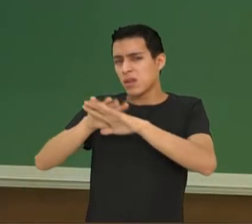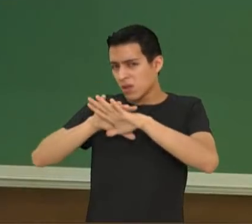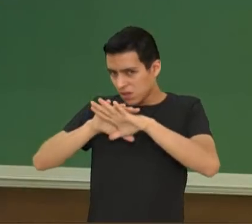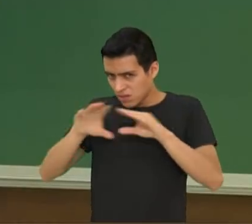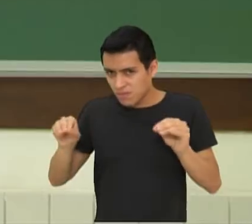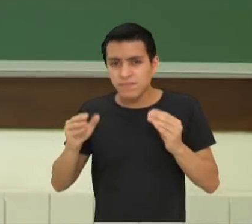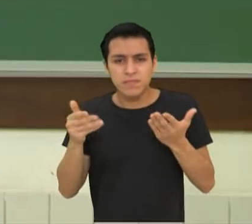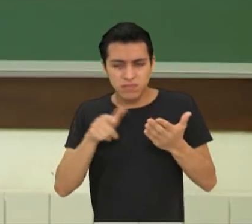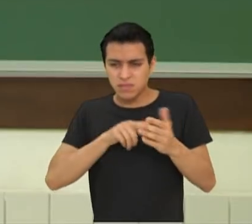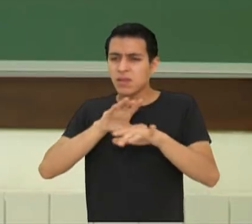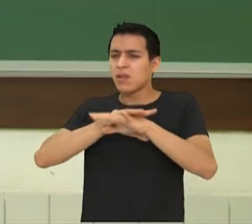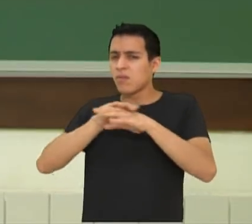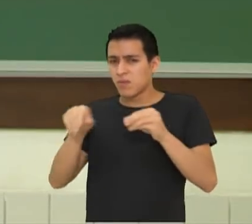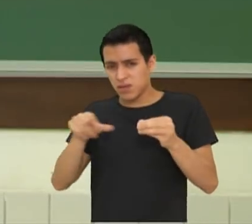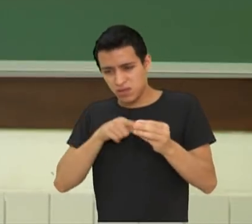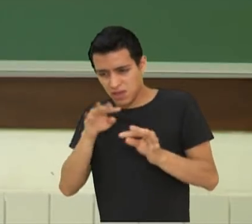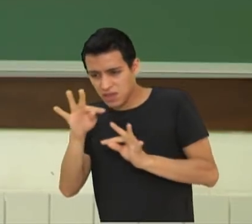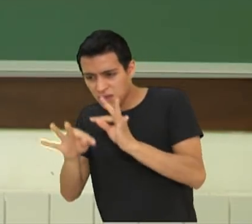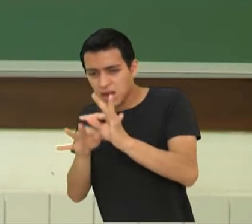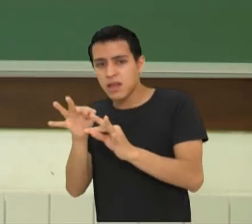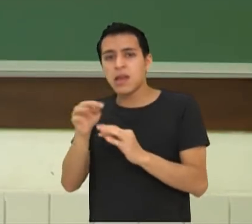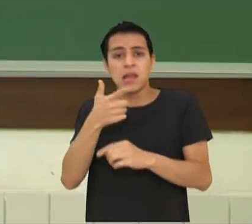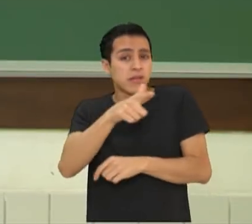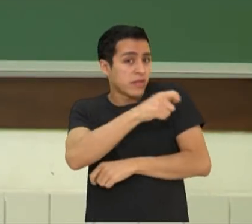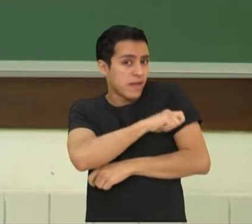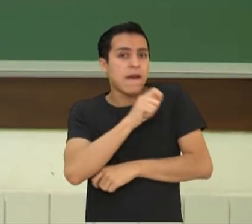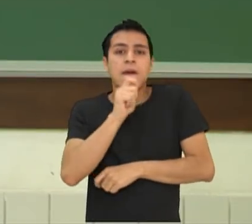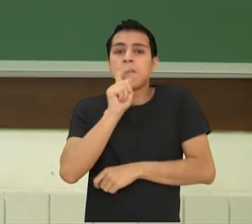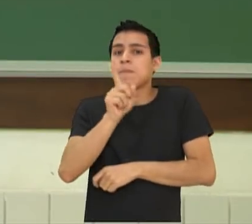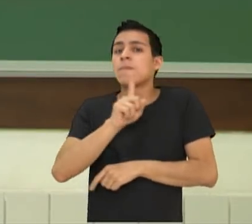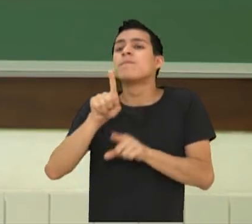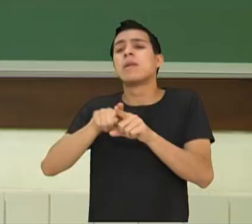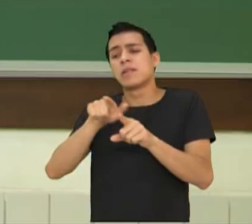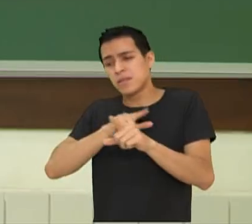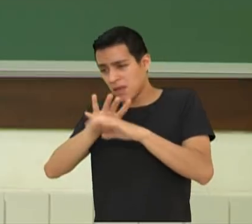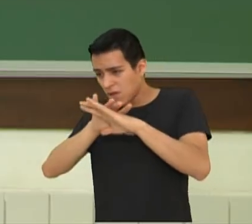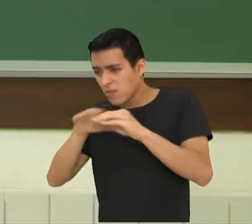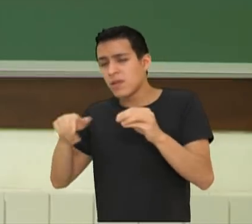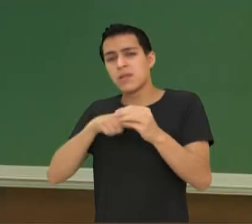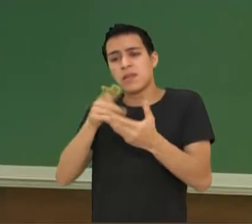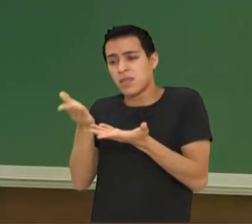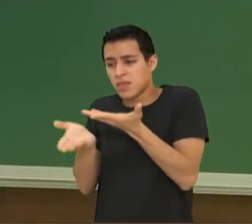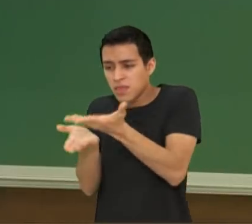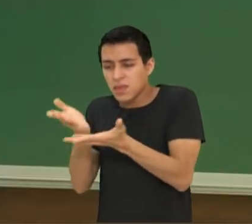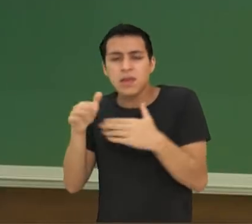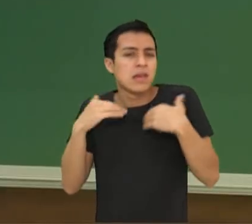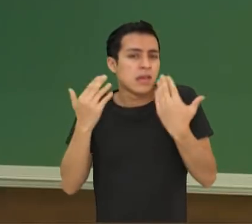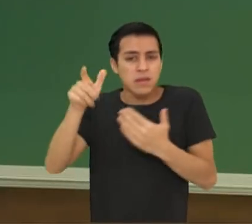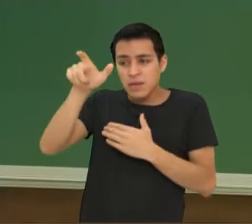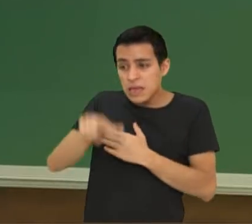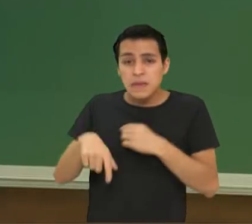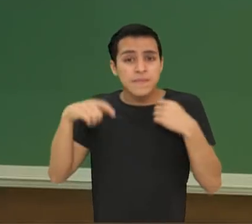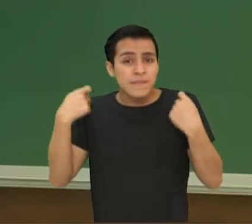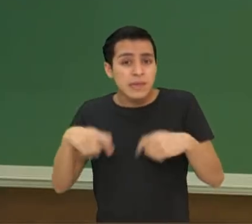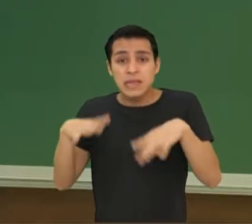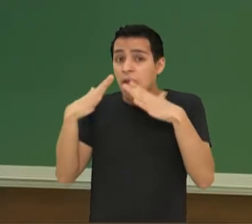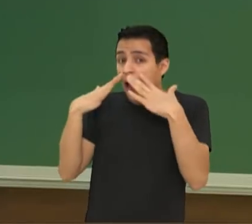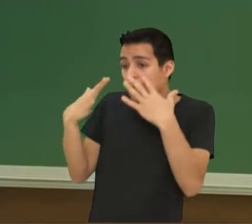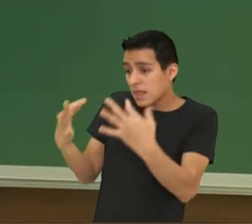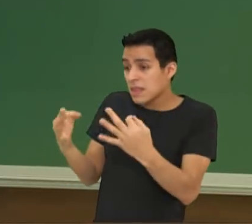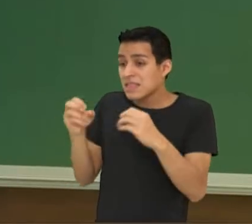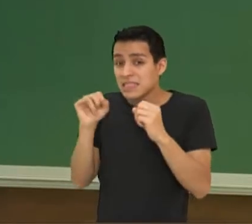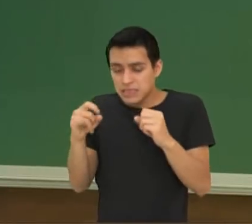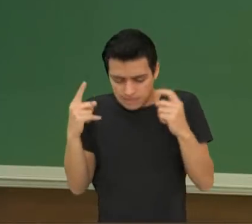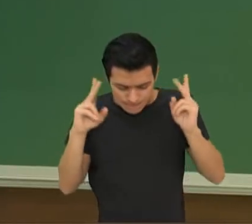cura, tem tratamento. Não tem vacina ainda, mas tem cura e tem tratamento. Então a pessoa tem que ficar atenta